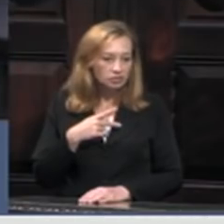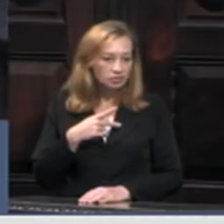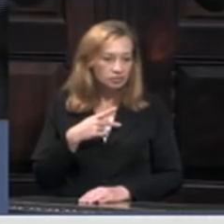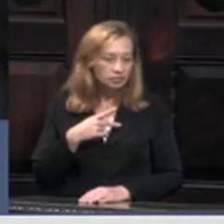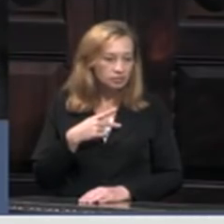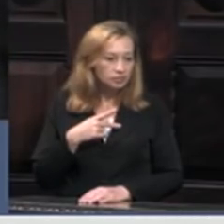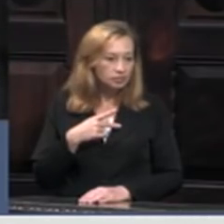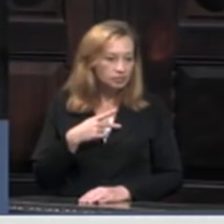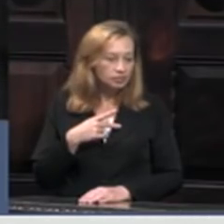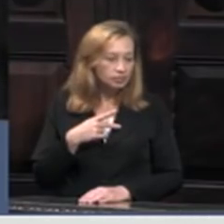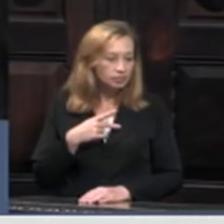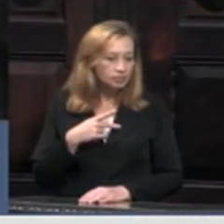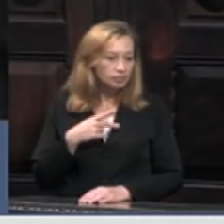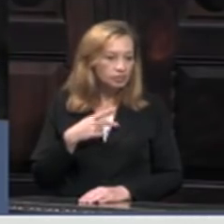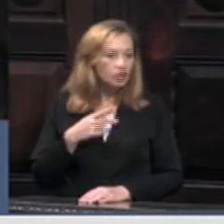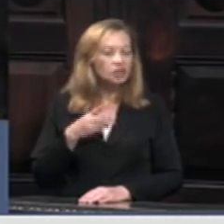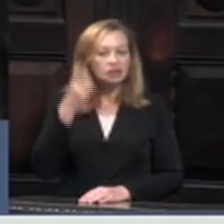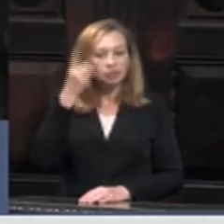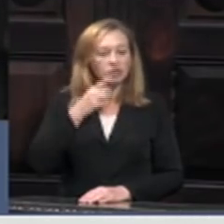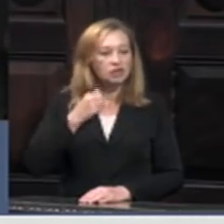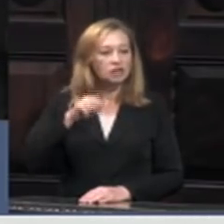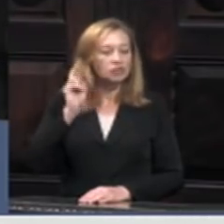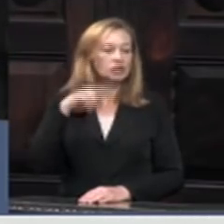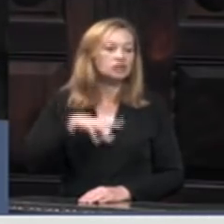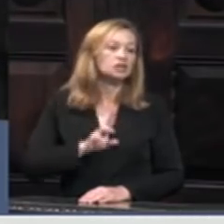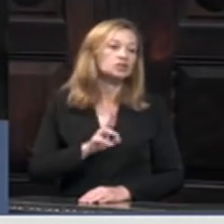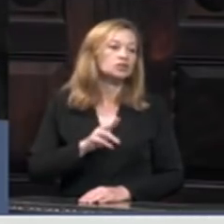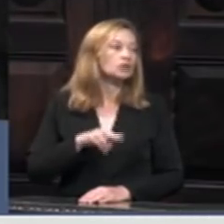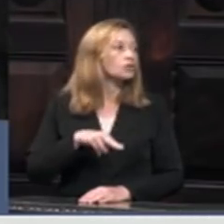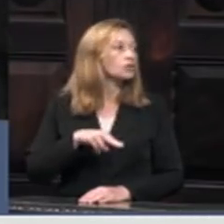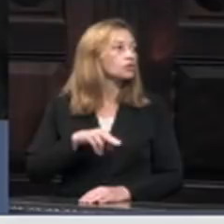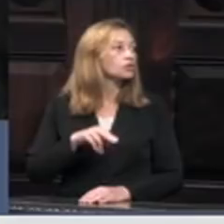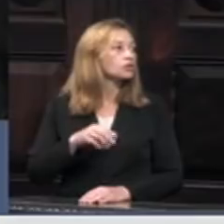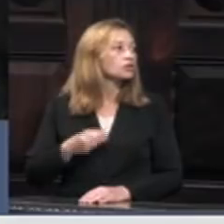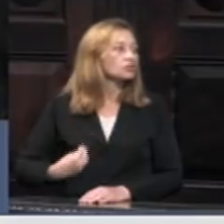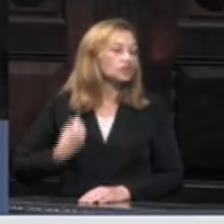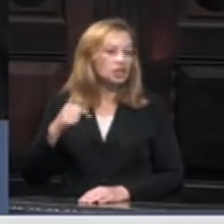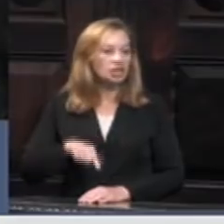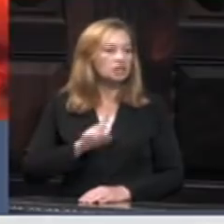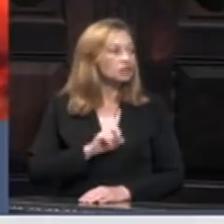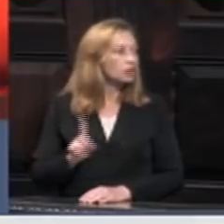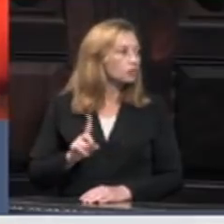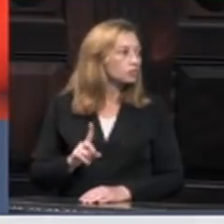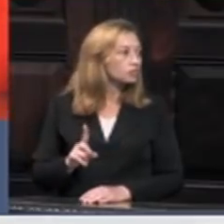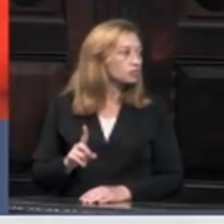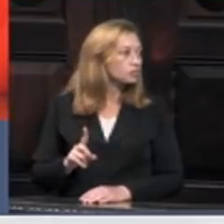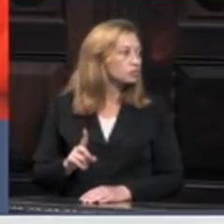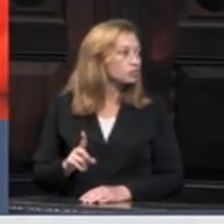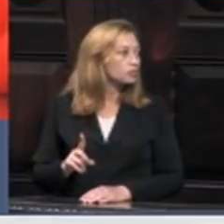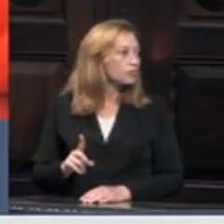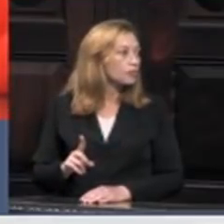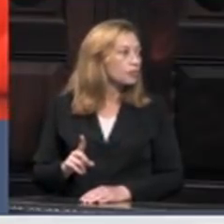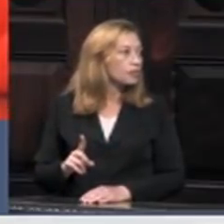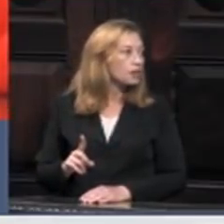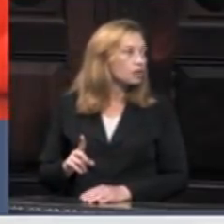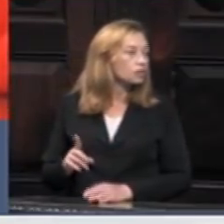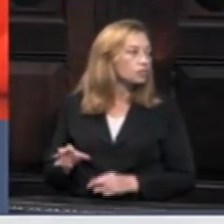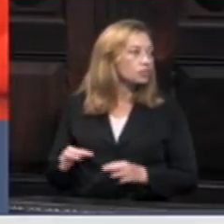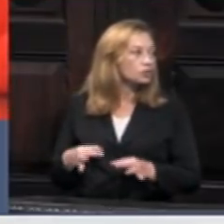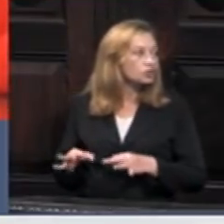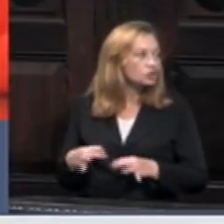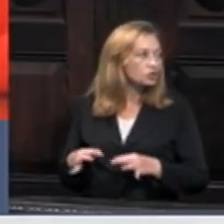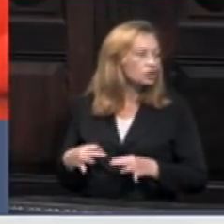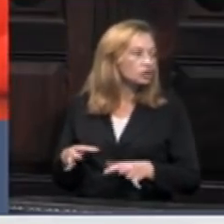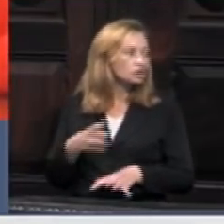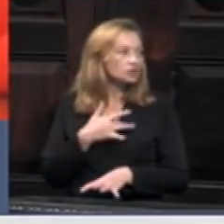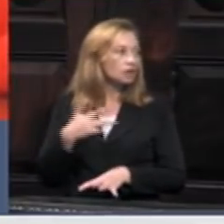O deputado Anderson não está aqui. A outra é do deputado... É um duodécimo, então vamos fazer... Olha só. Duodécimo da saúde, eu entendo que tem que ser para